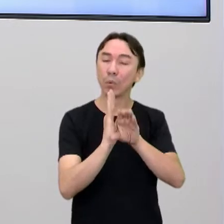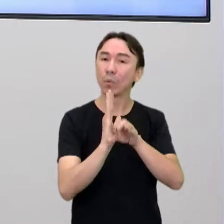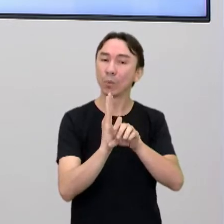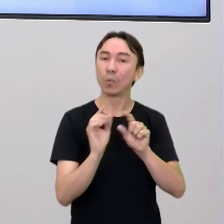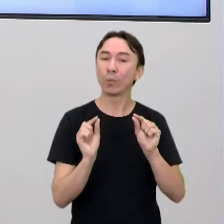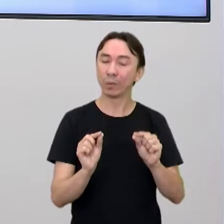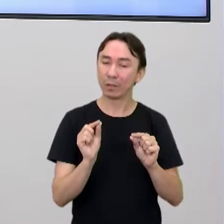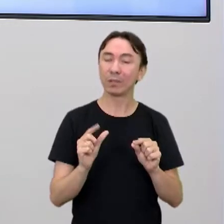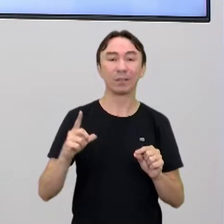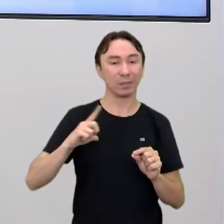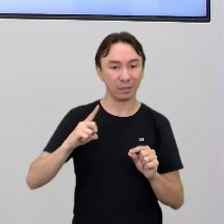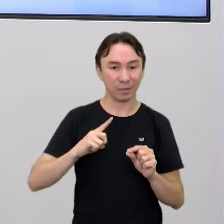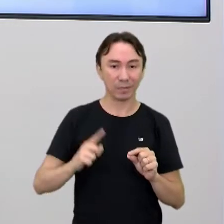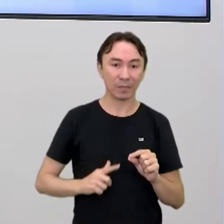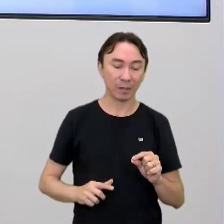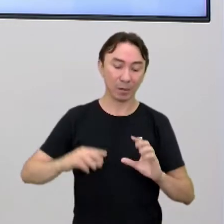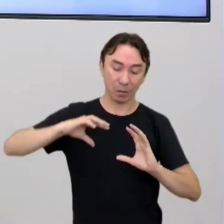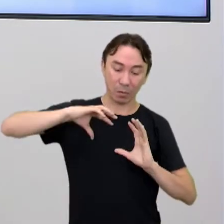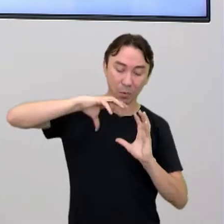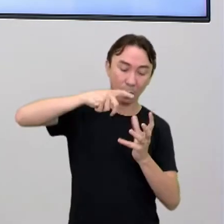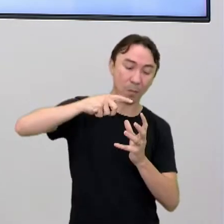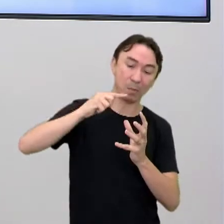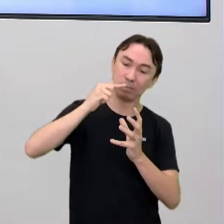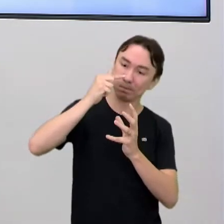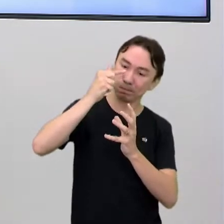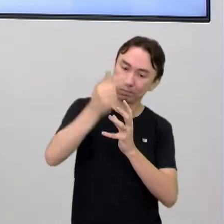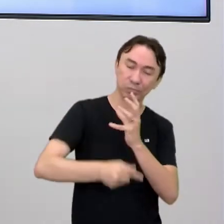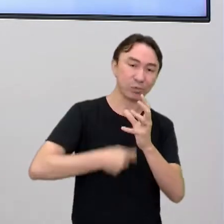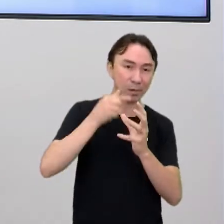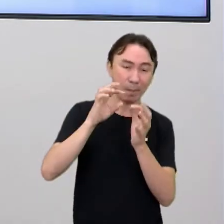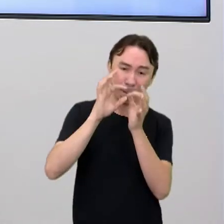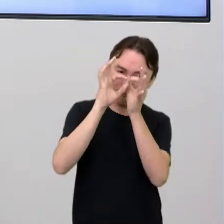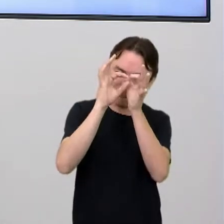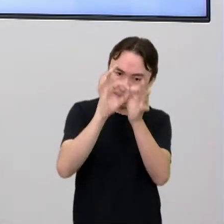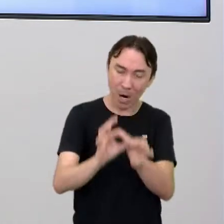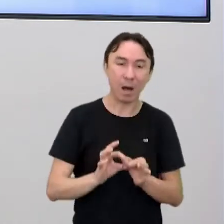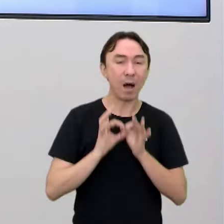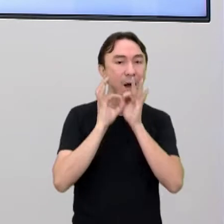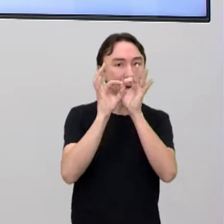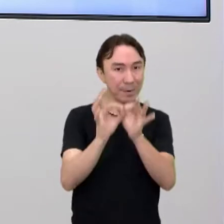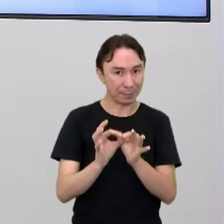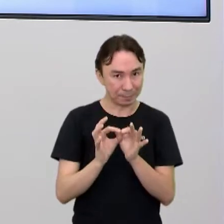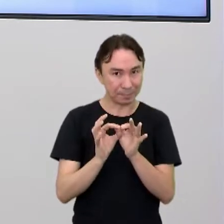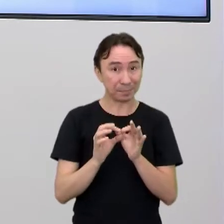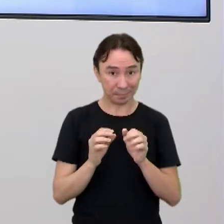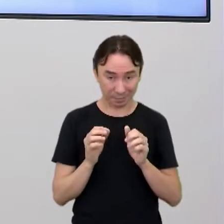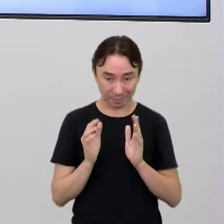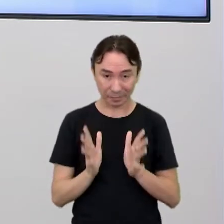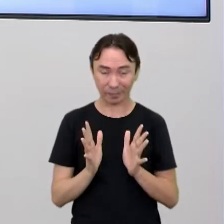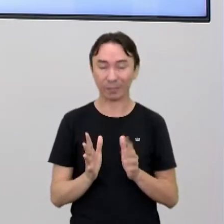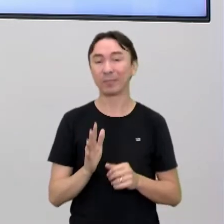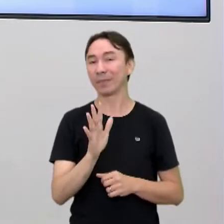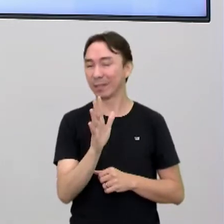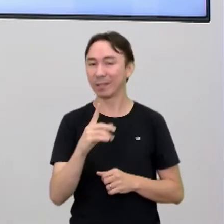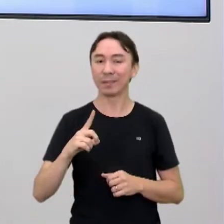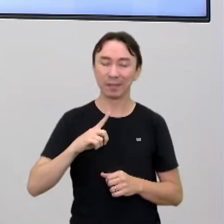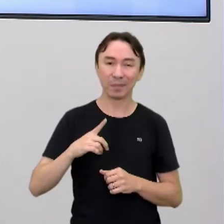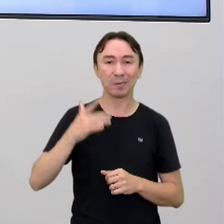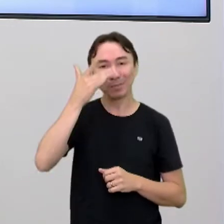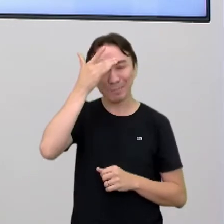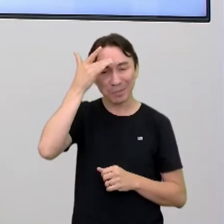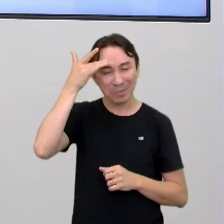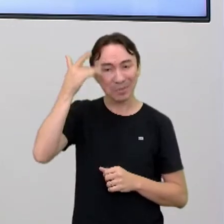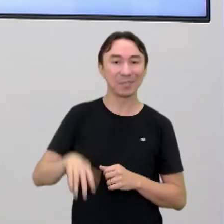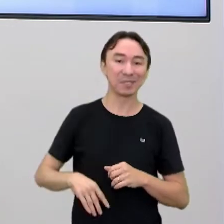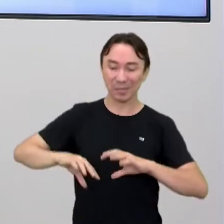globalização. Nós vivemos, neste cenário global, é algo que a geração Z, onde boa parte da galera